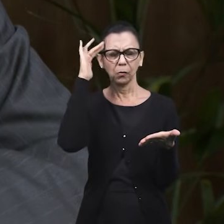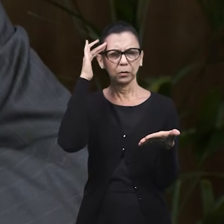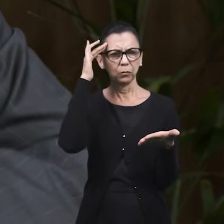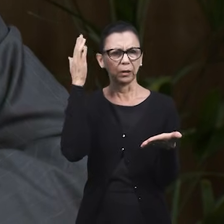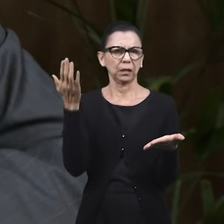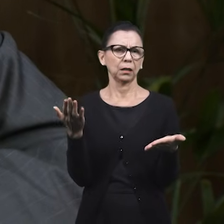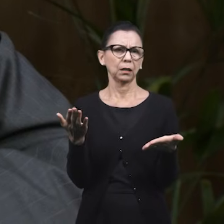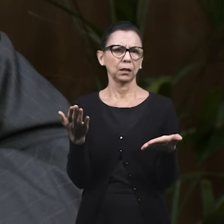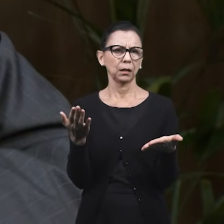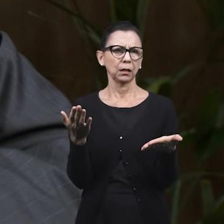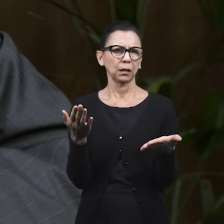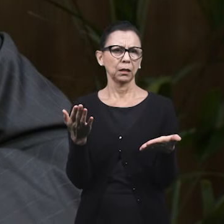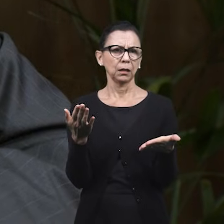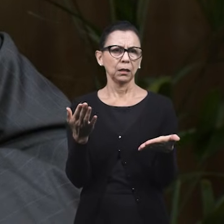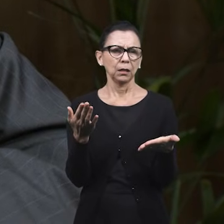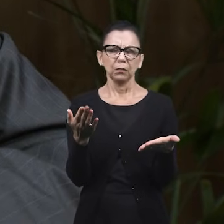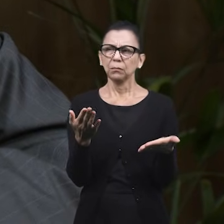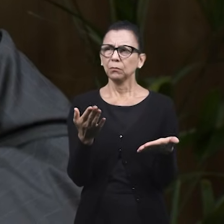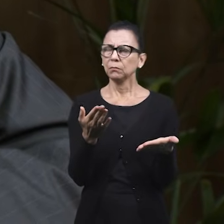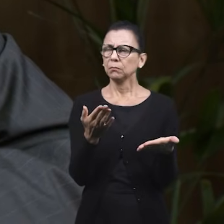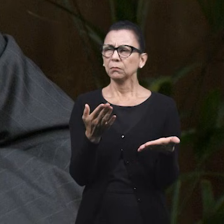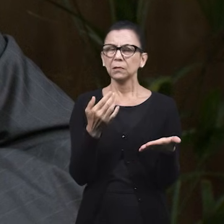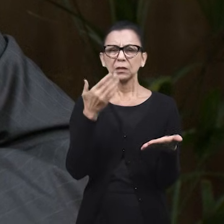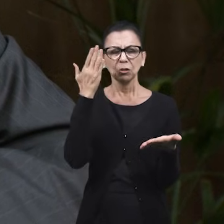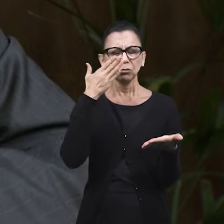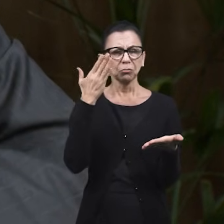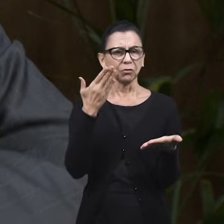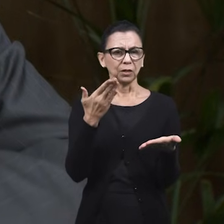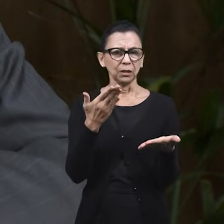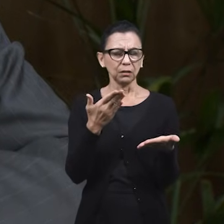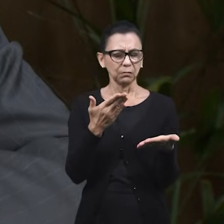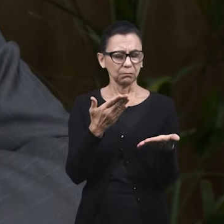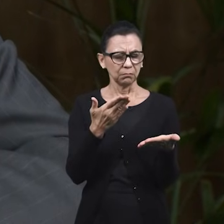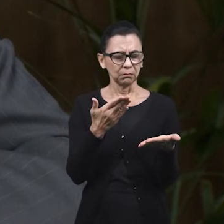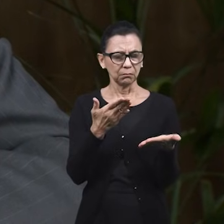entendeu algo que não está escrito. Como que aconteceu isso?